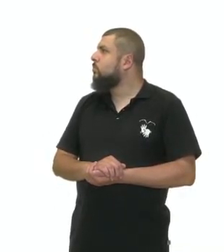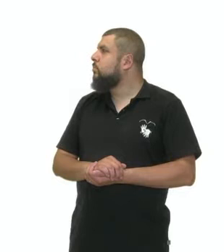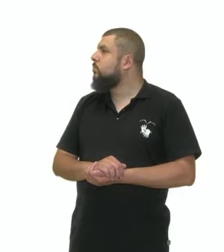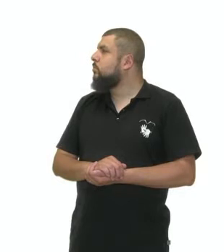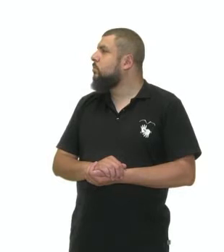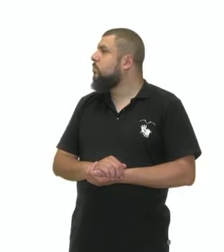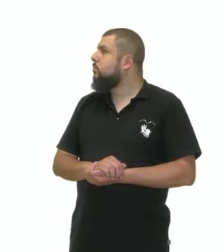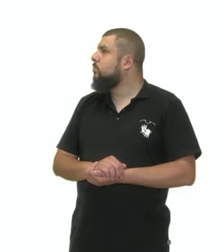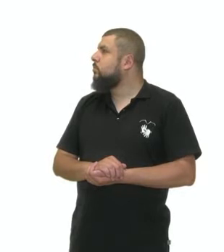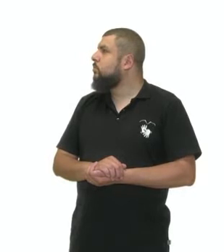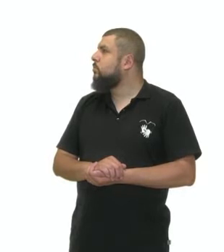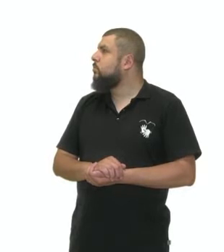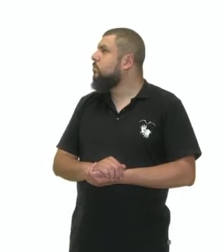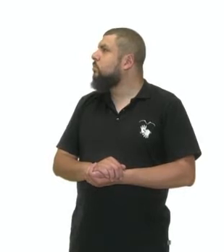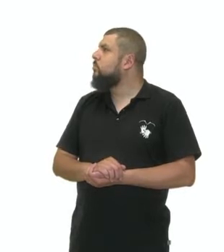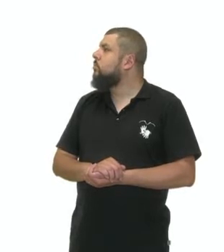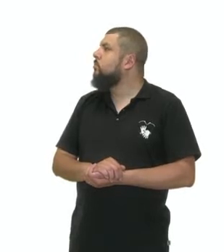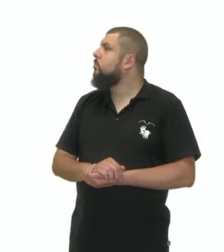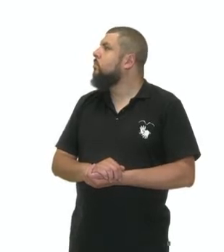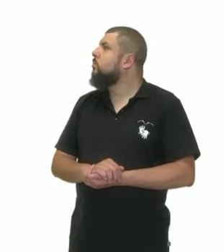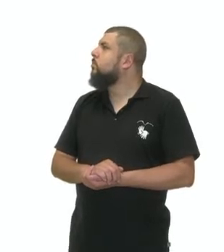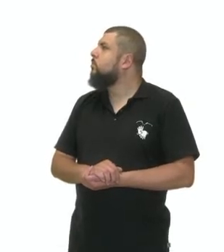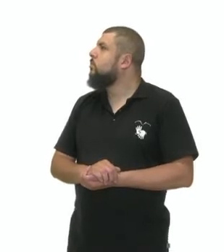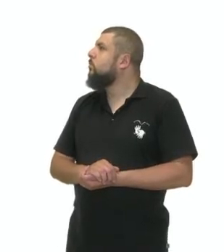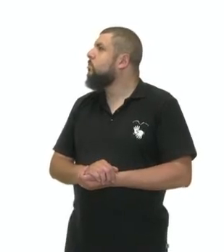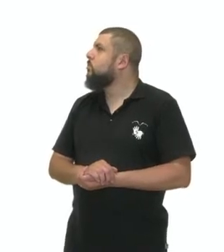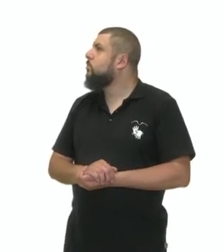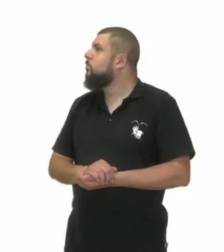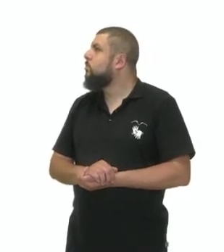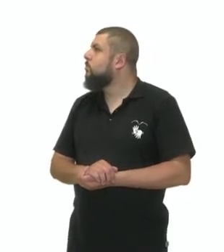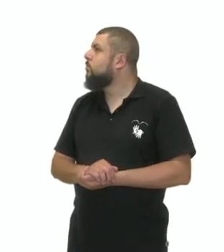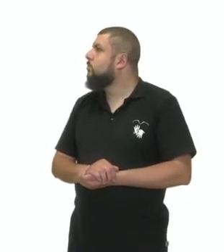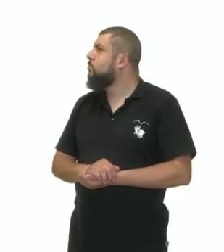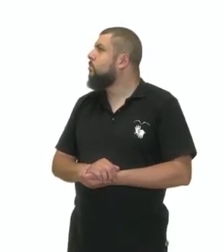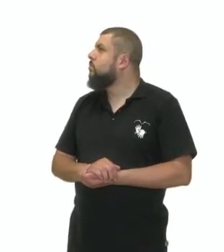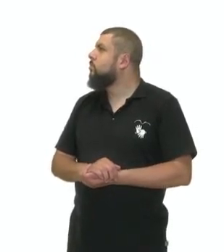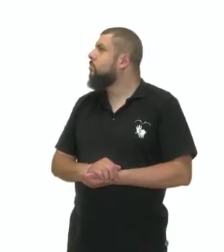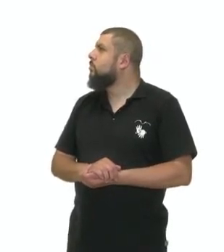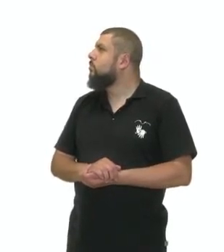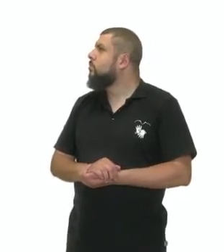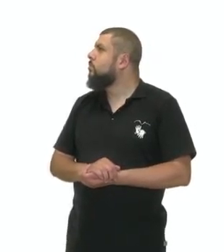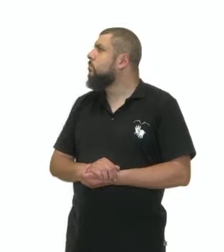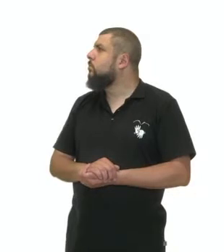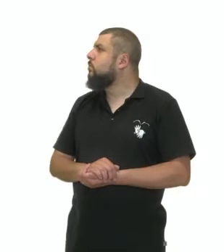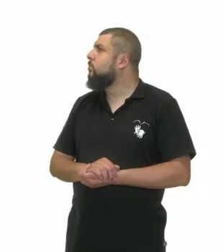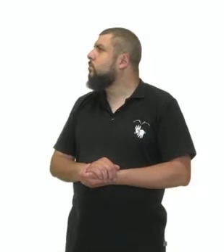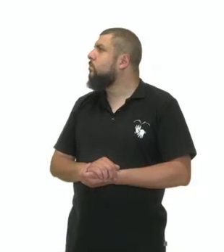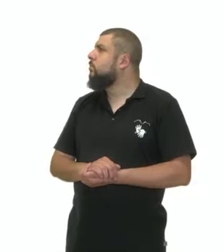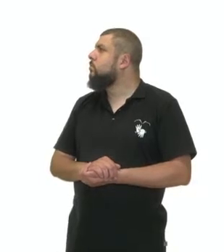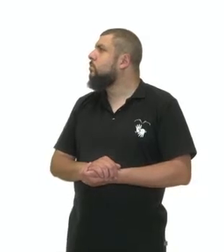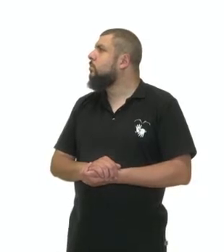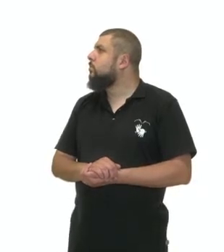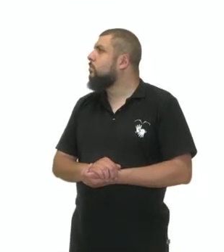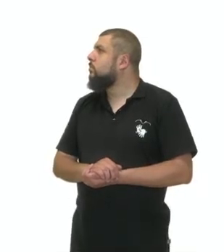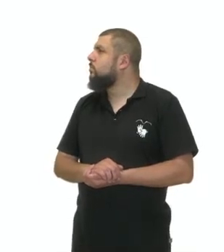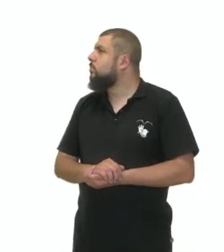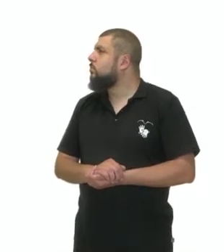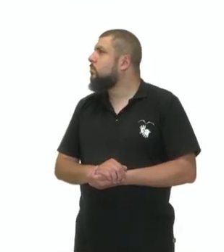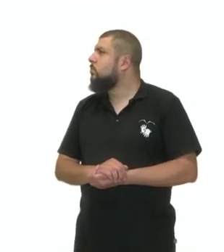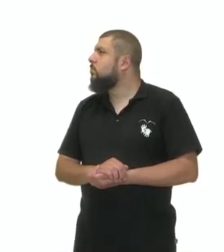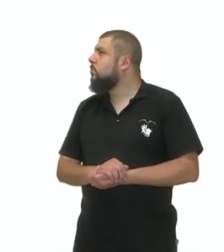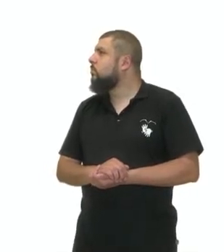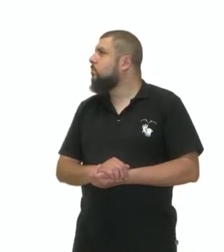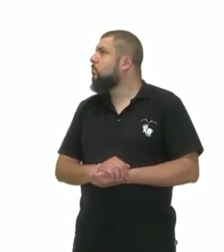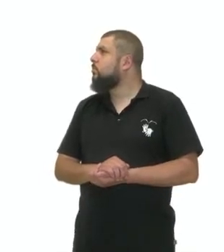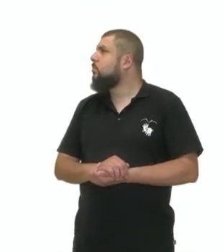televisión, o bien actuar como las figuras públicas del momento, las blogueras, prácticas que adquieren a través de los medios de